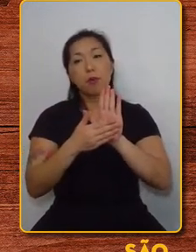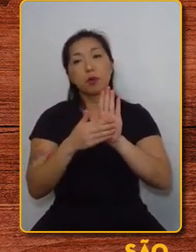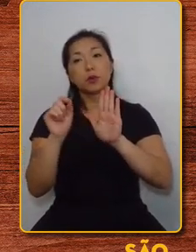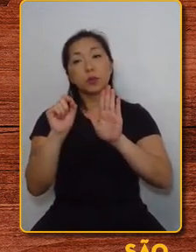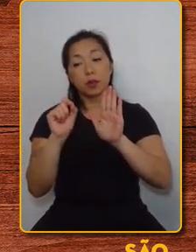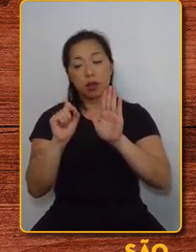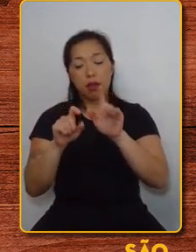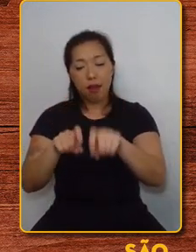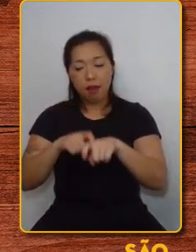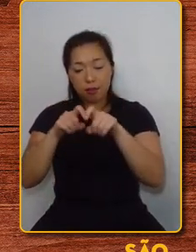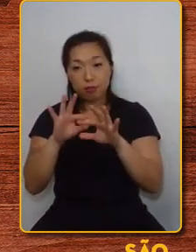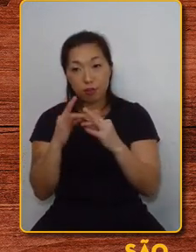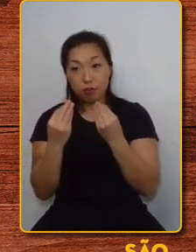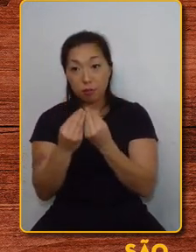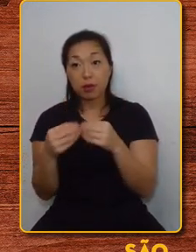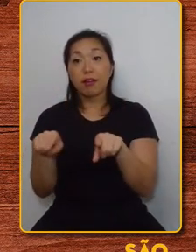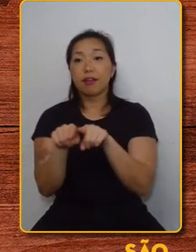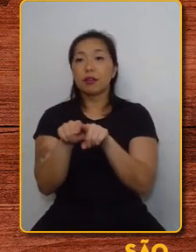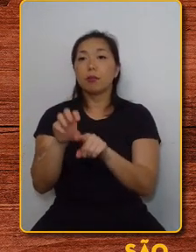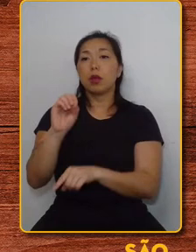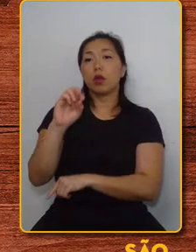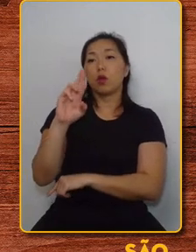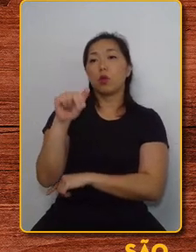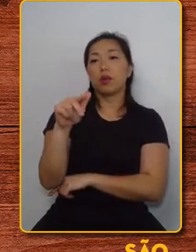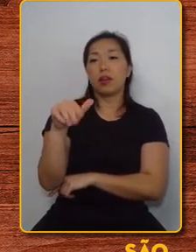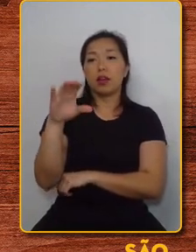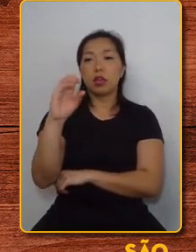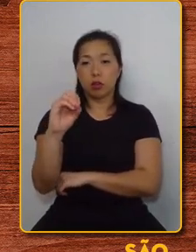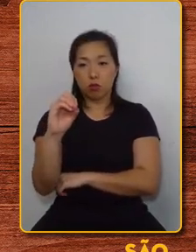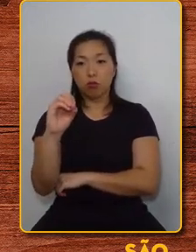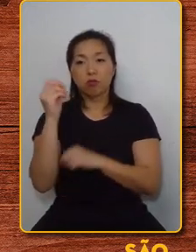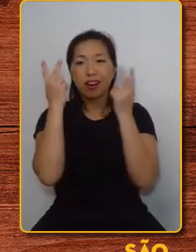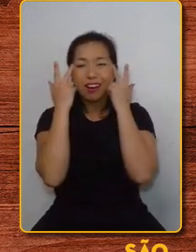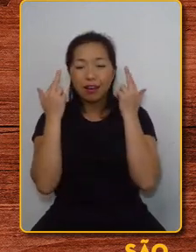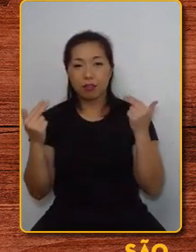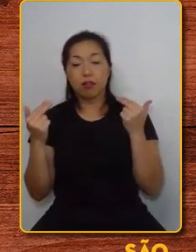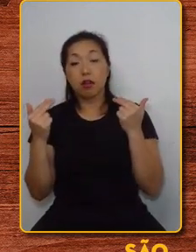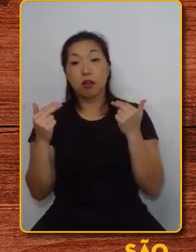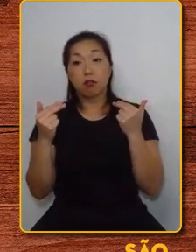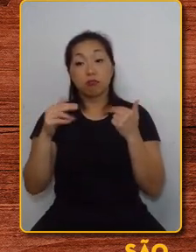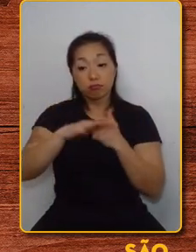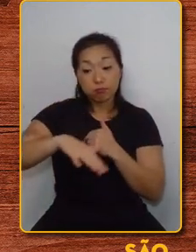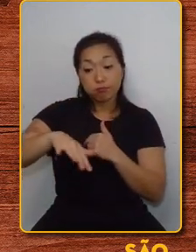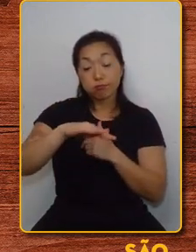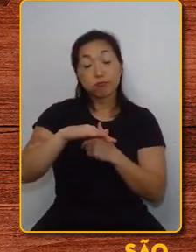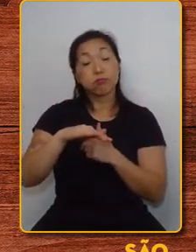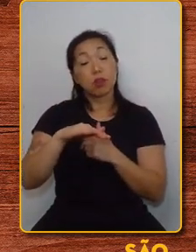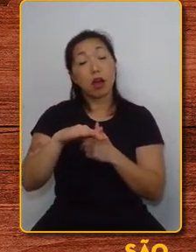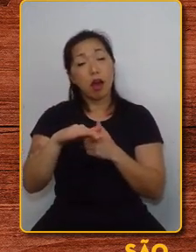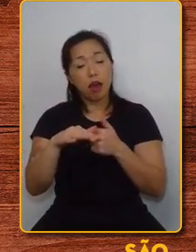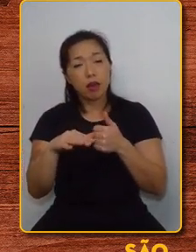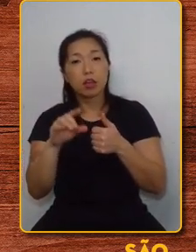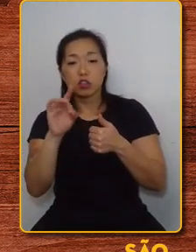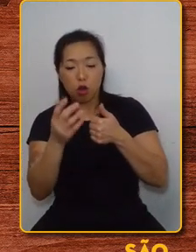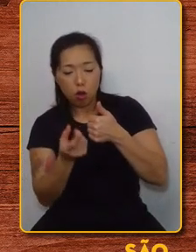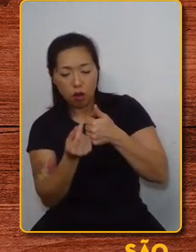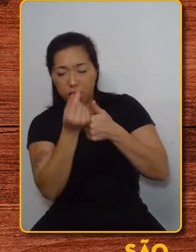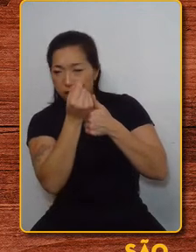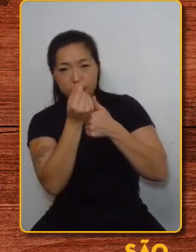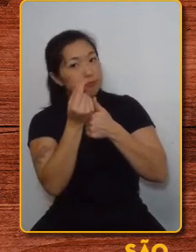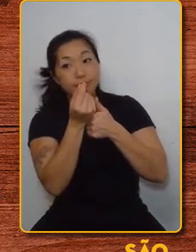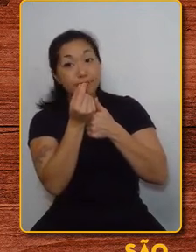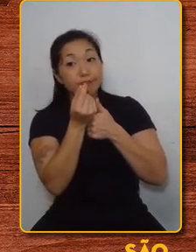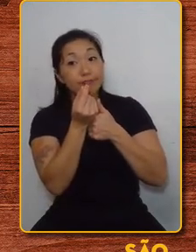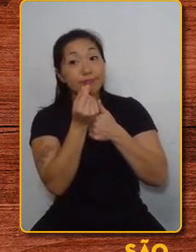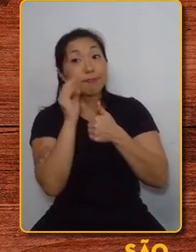orgânica, não para produzir alimento para os setores médios, que é importante, mas para a periferia, para os pobres, para os lascados, para a turma